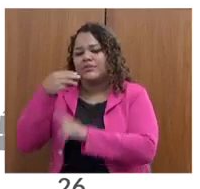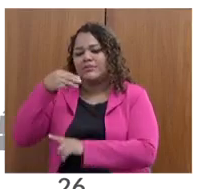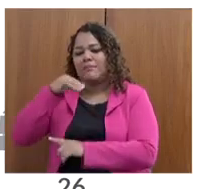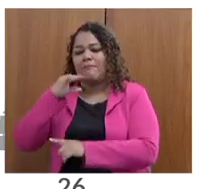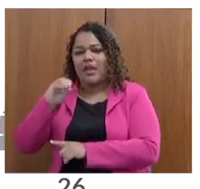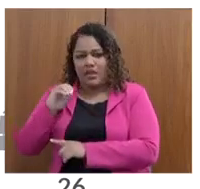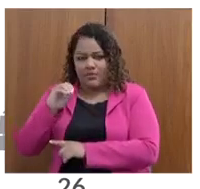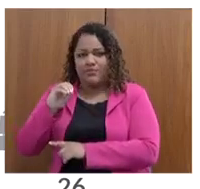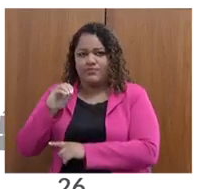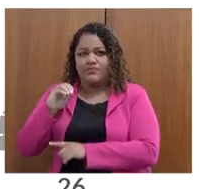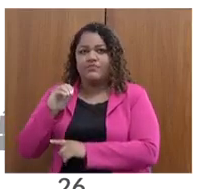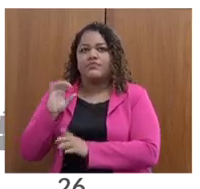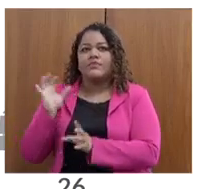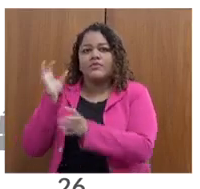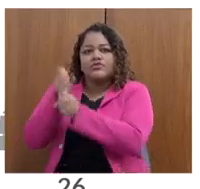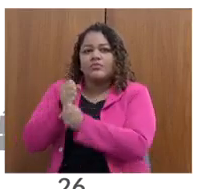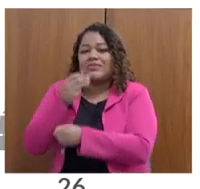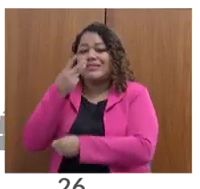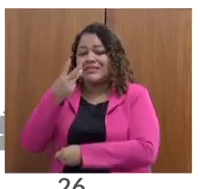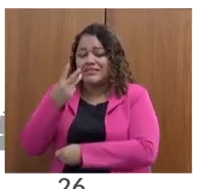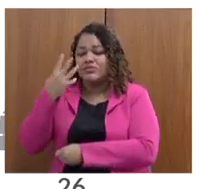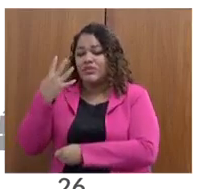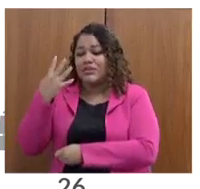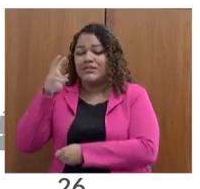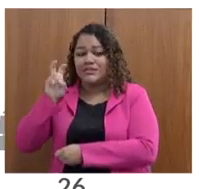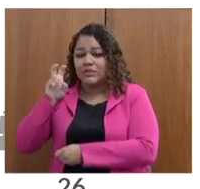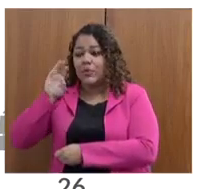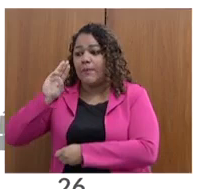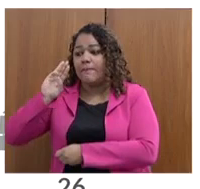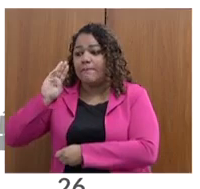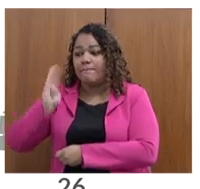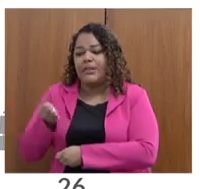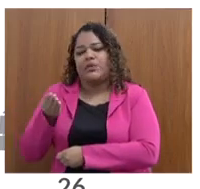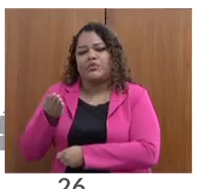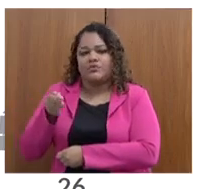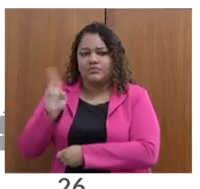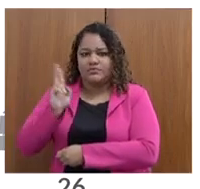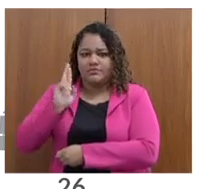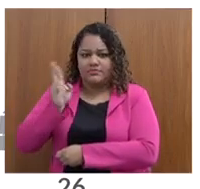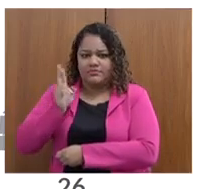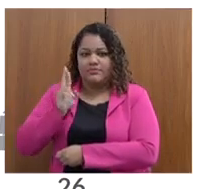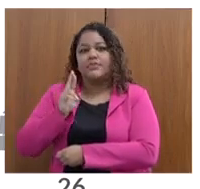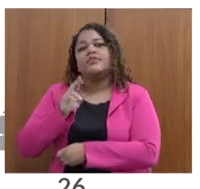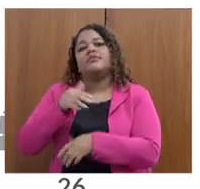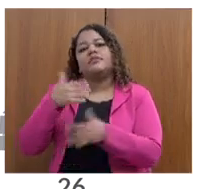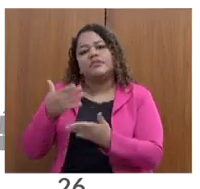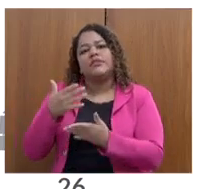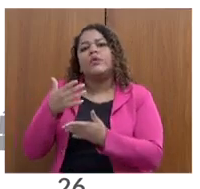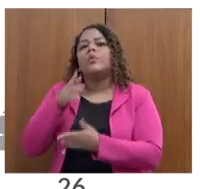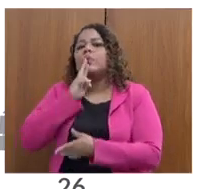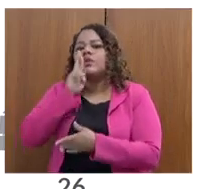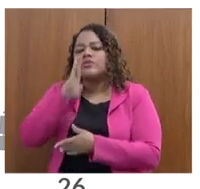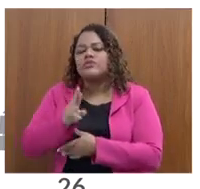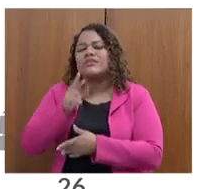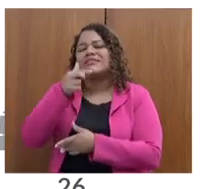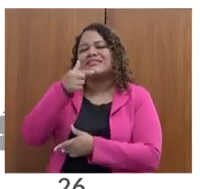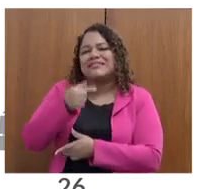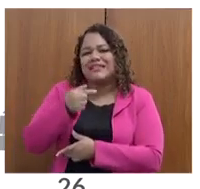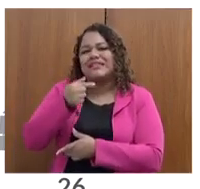345 bilhões reais perfazendo aí este ano 70,45 bilhões